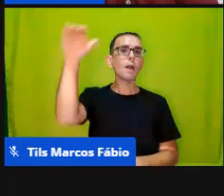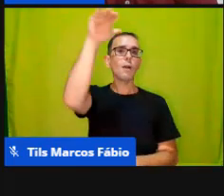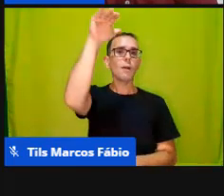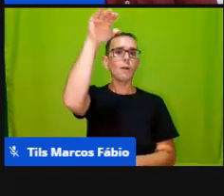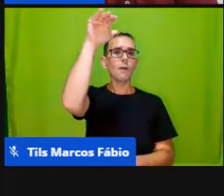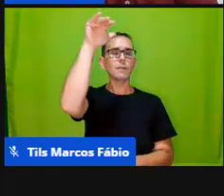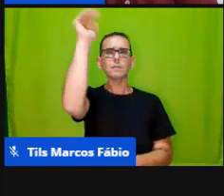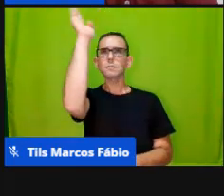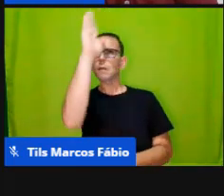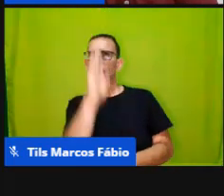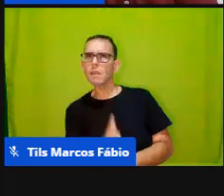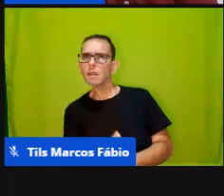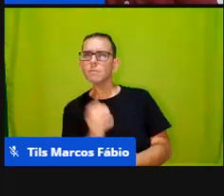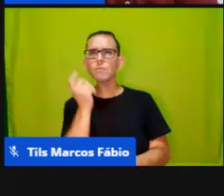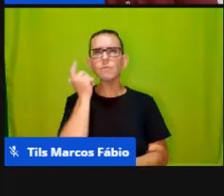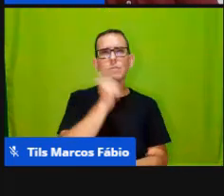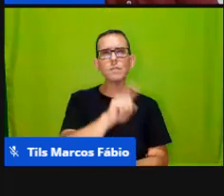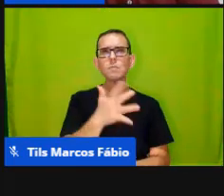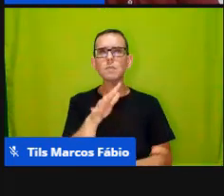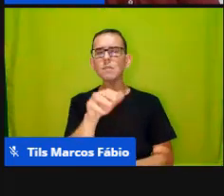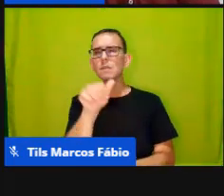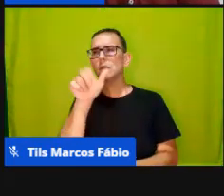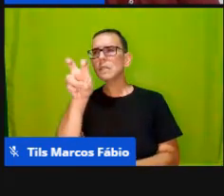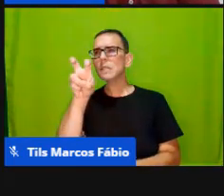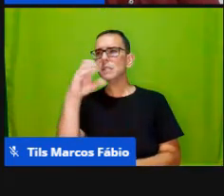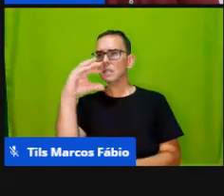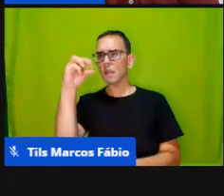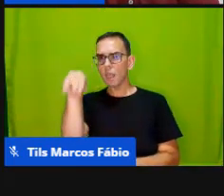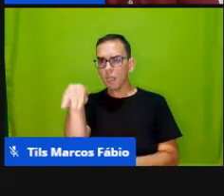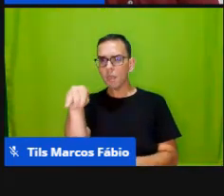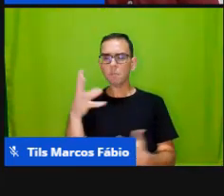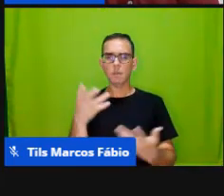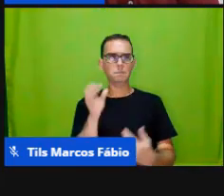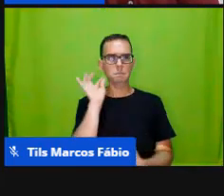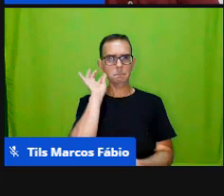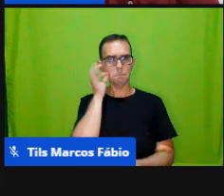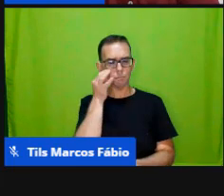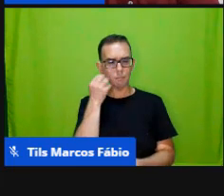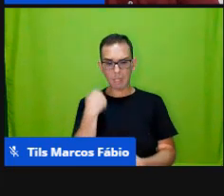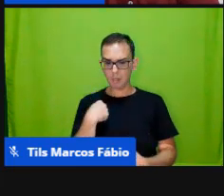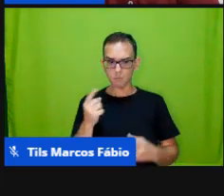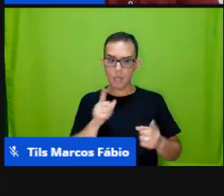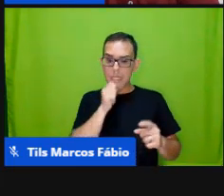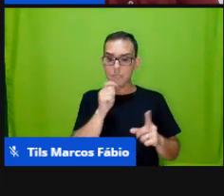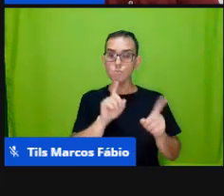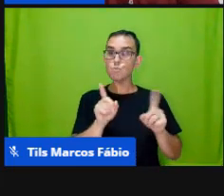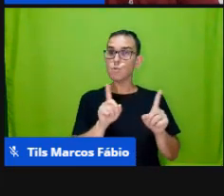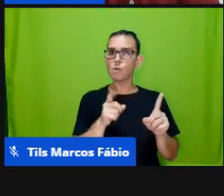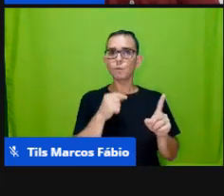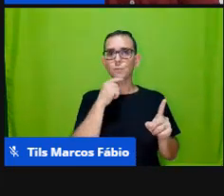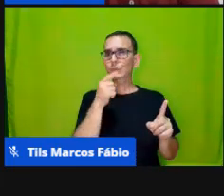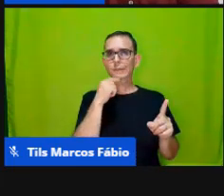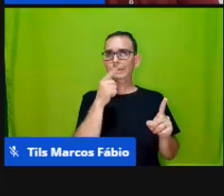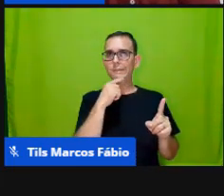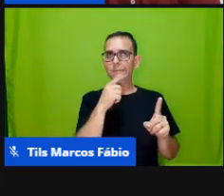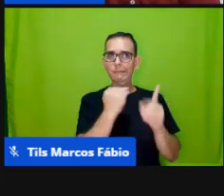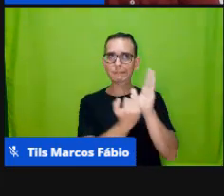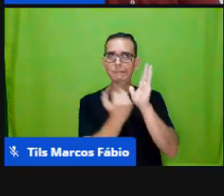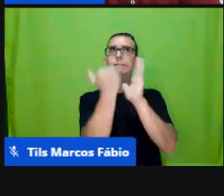já conseguiu crescer em média 15 centímetros, né? Eu não sou desses ainda, não consegui atingir essa meta,